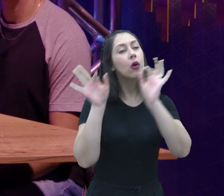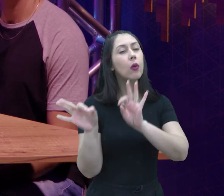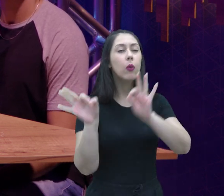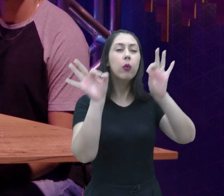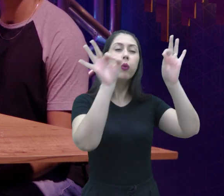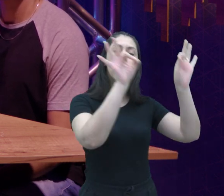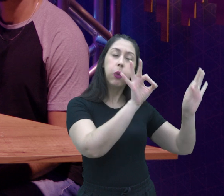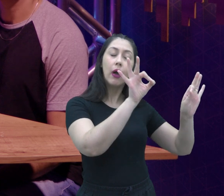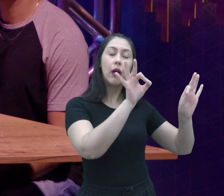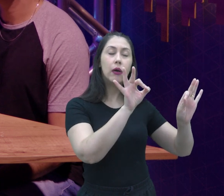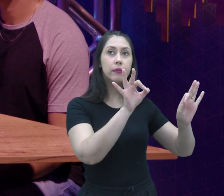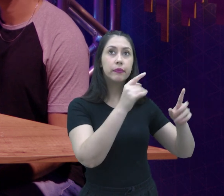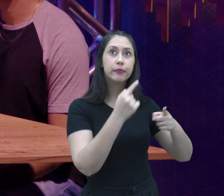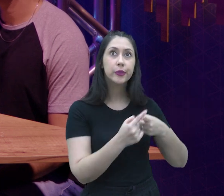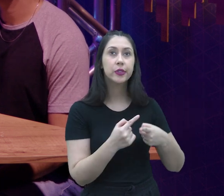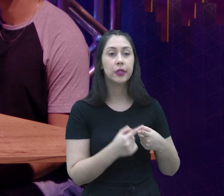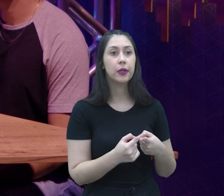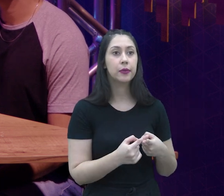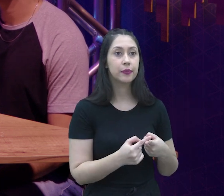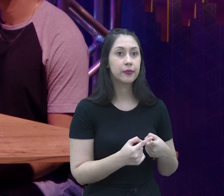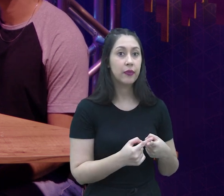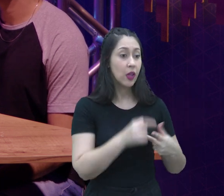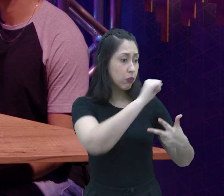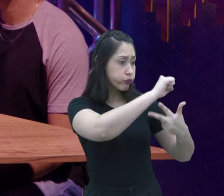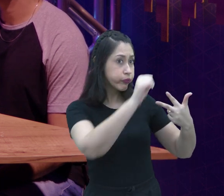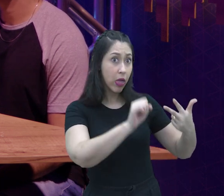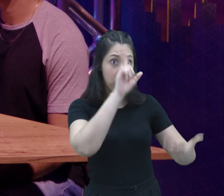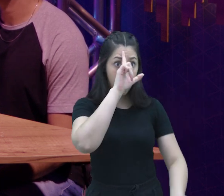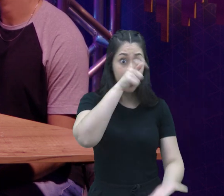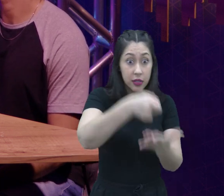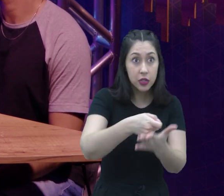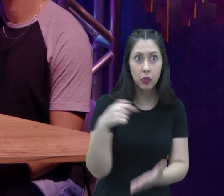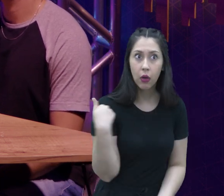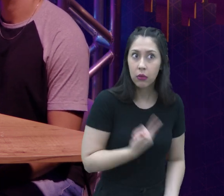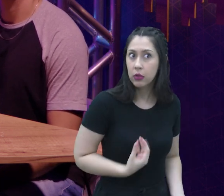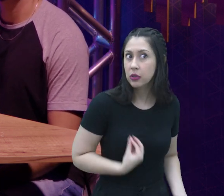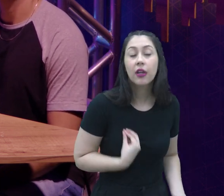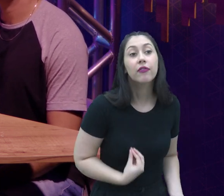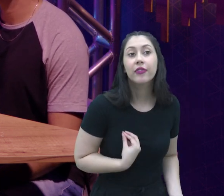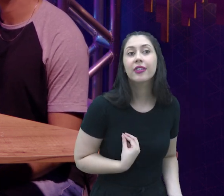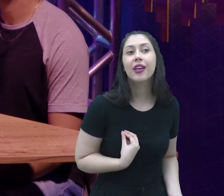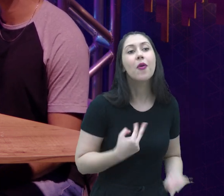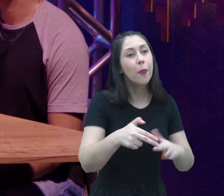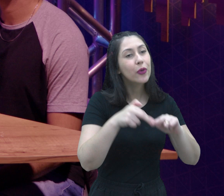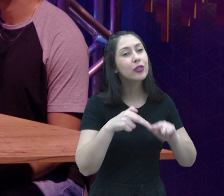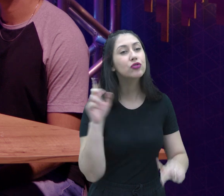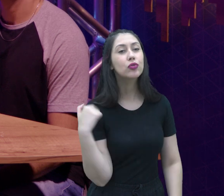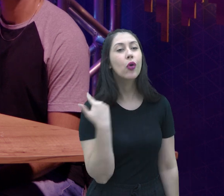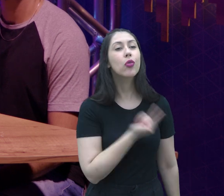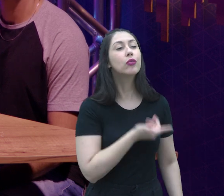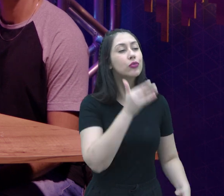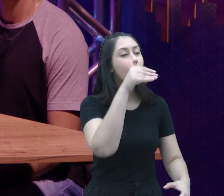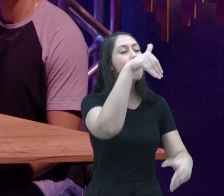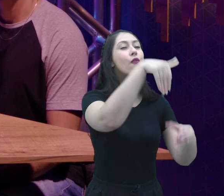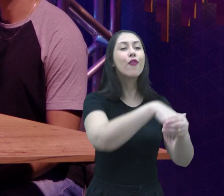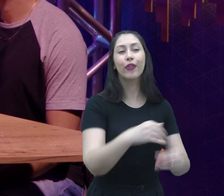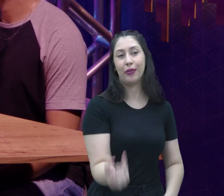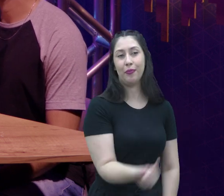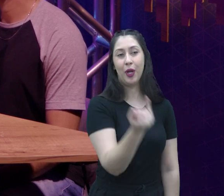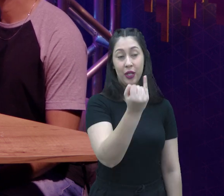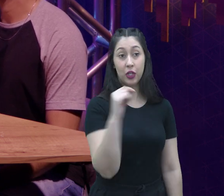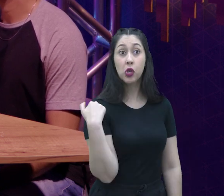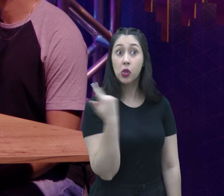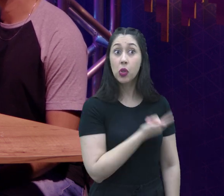que está acontecendo, porque são esses poderes que decidem as nossas vidas. E é o nosso voto, né? A gente também